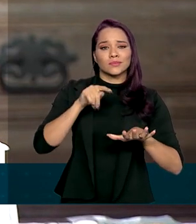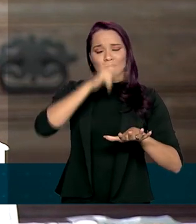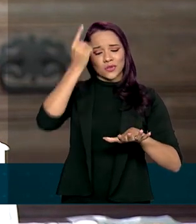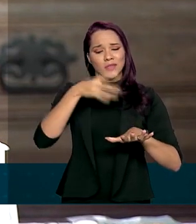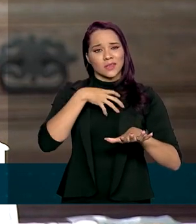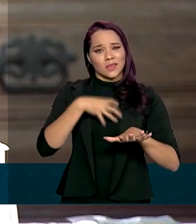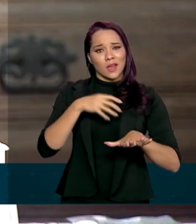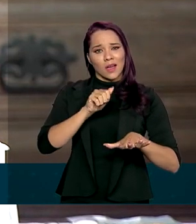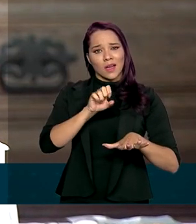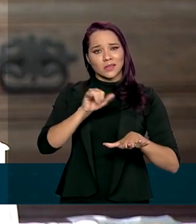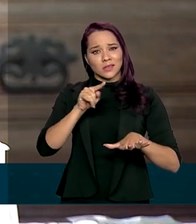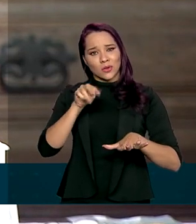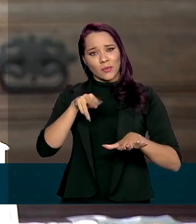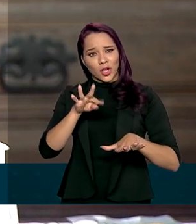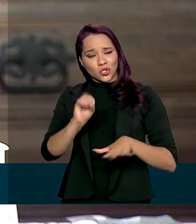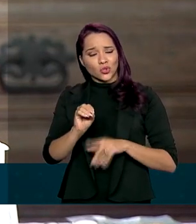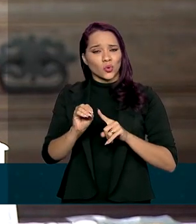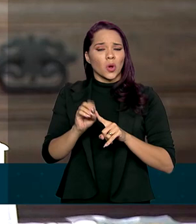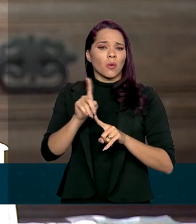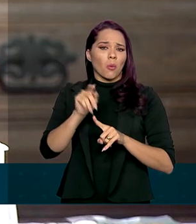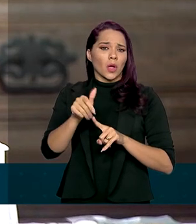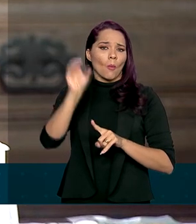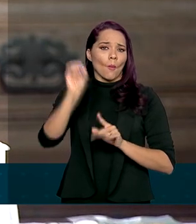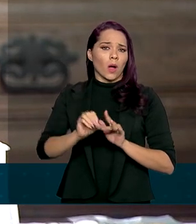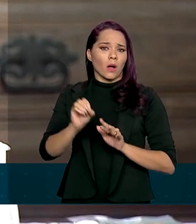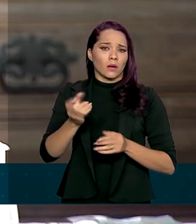assintomáticos é praticamente zero.